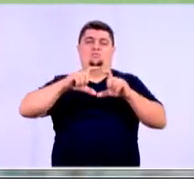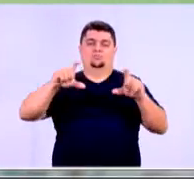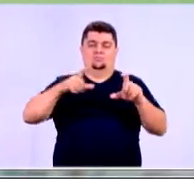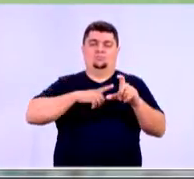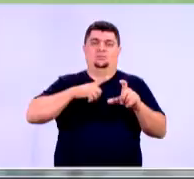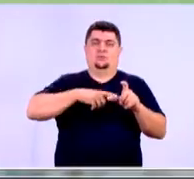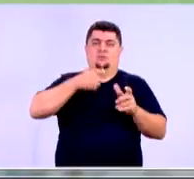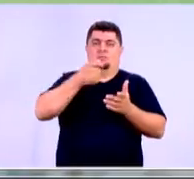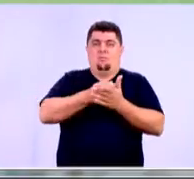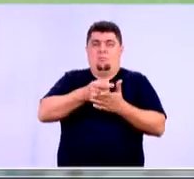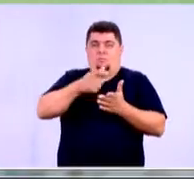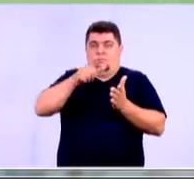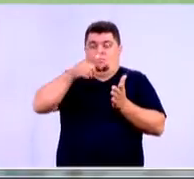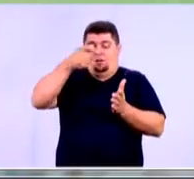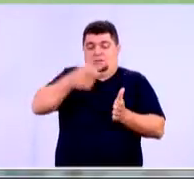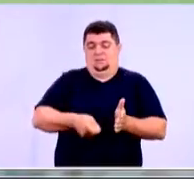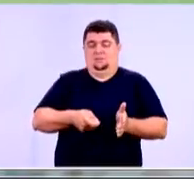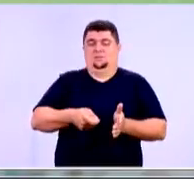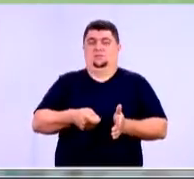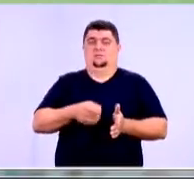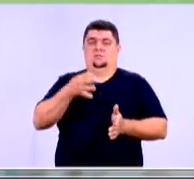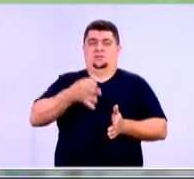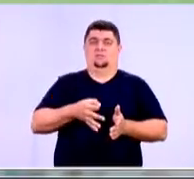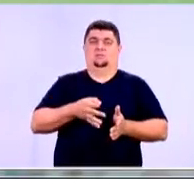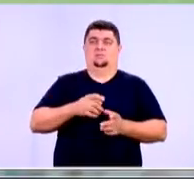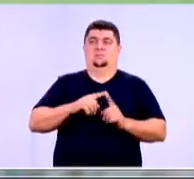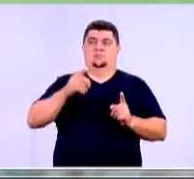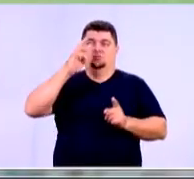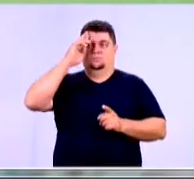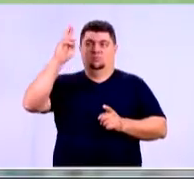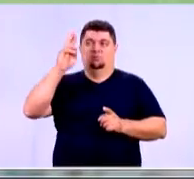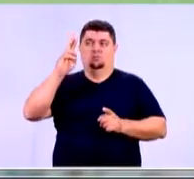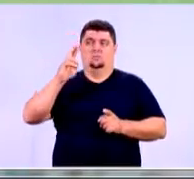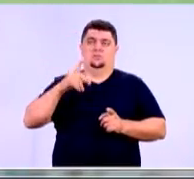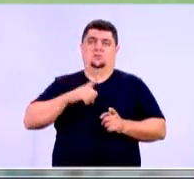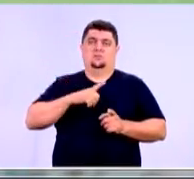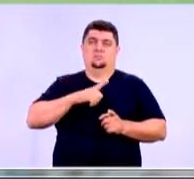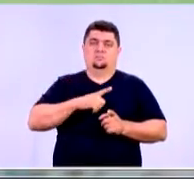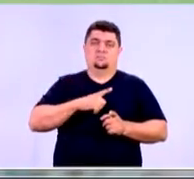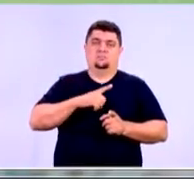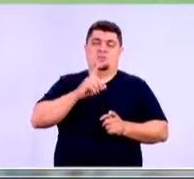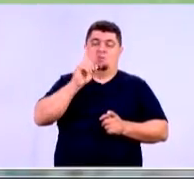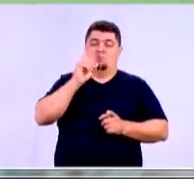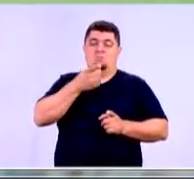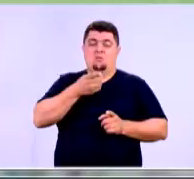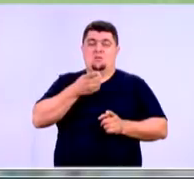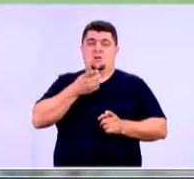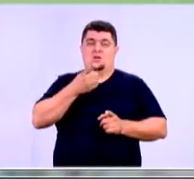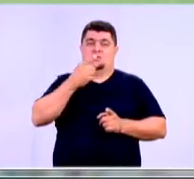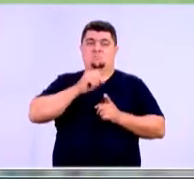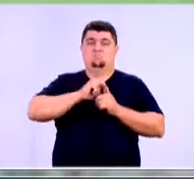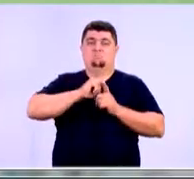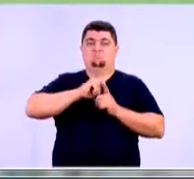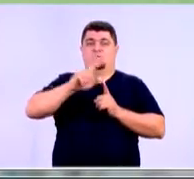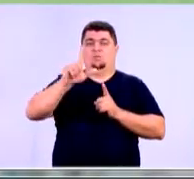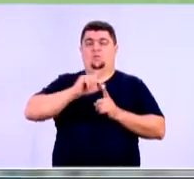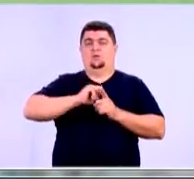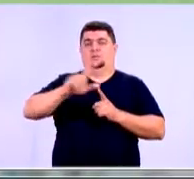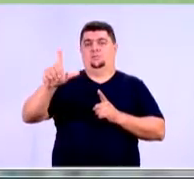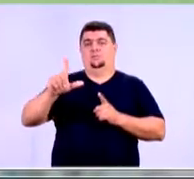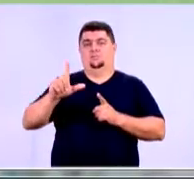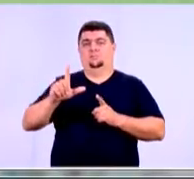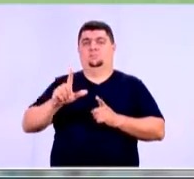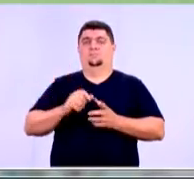clientes pagassem em dia. No caso da empresa do seu João, é dito que ele está pagando R$ 1.000